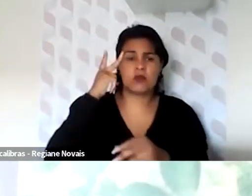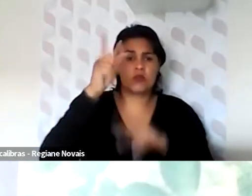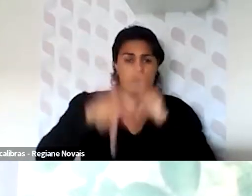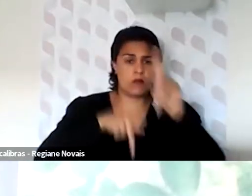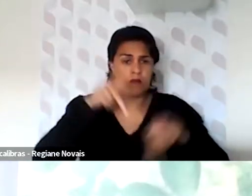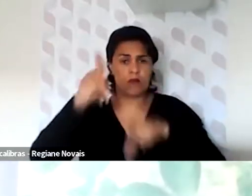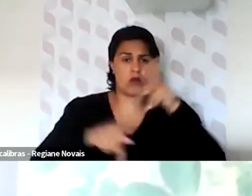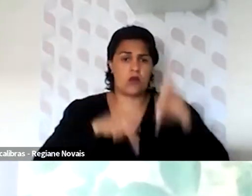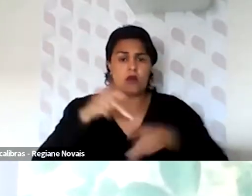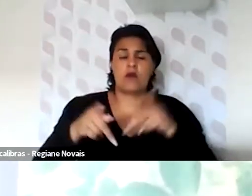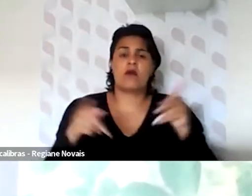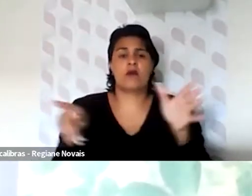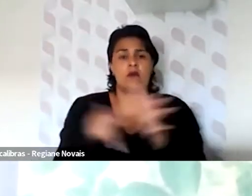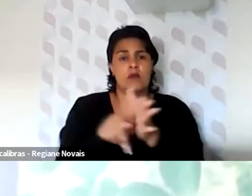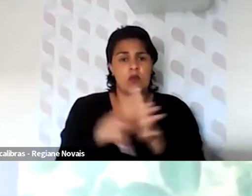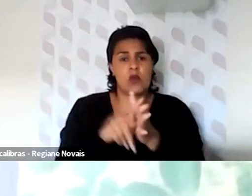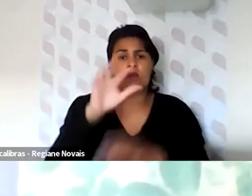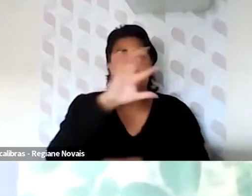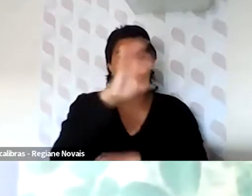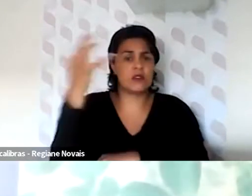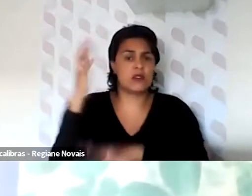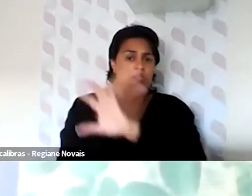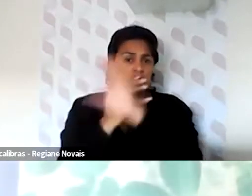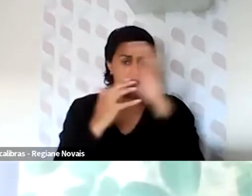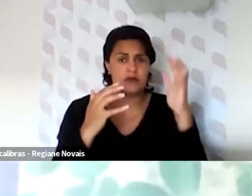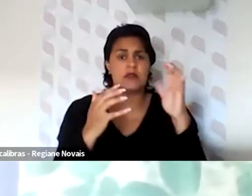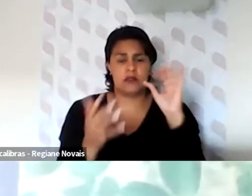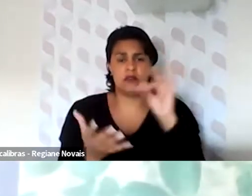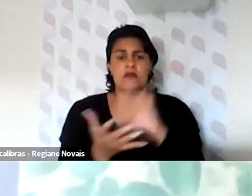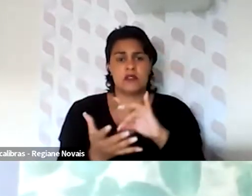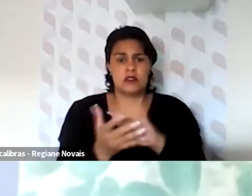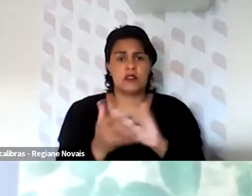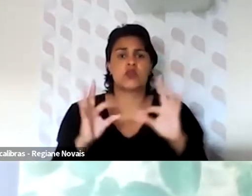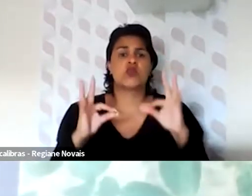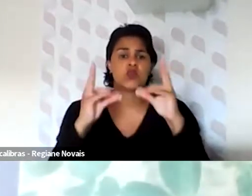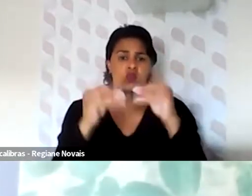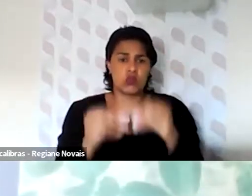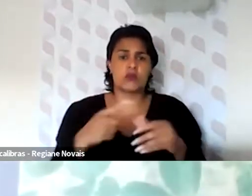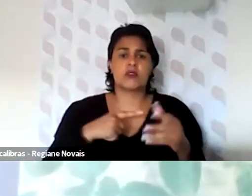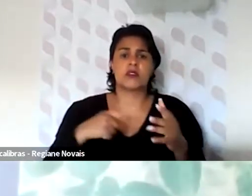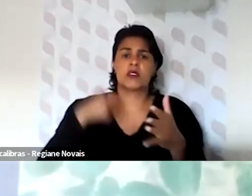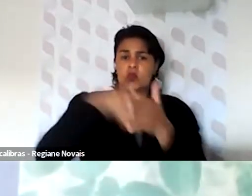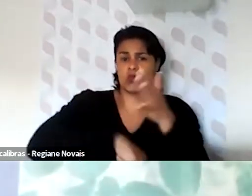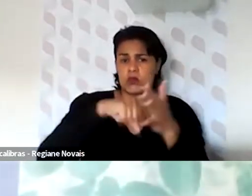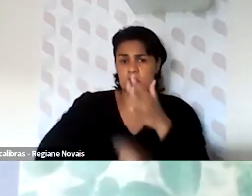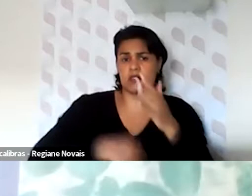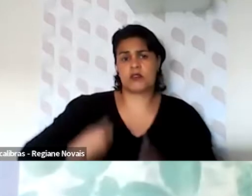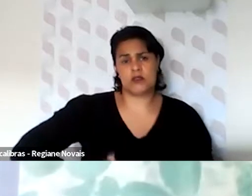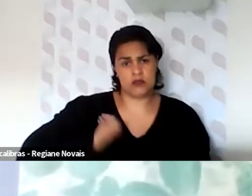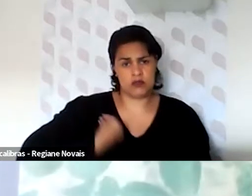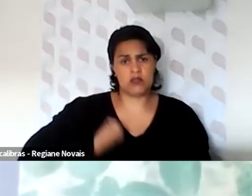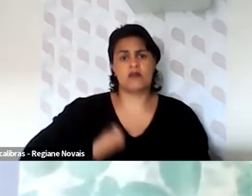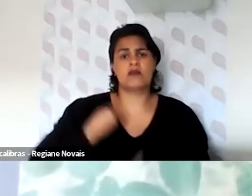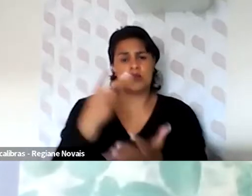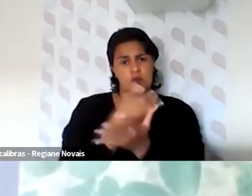que vivem da floresta e que são a floresta, né, e que estão lutando com as suas vidas para manter essa